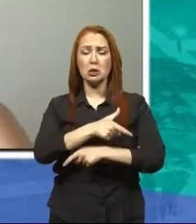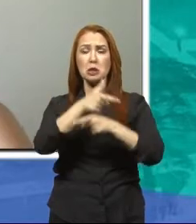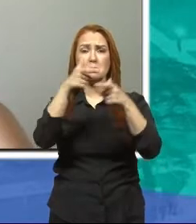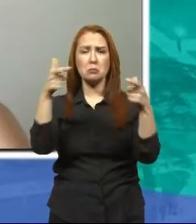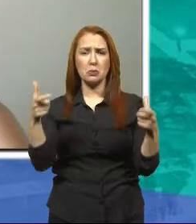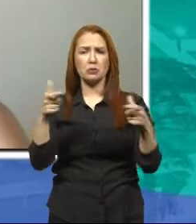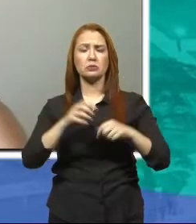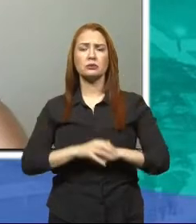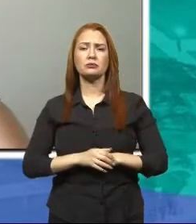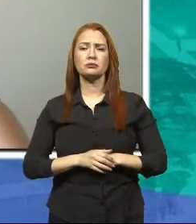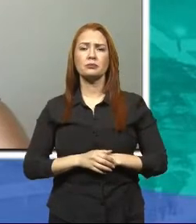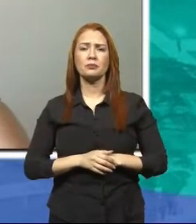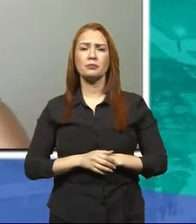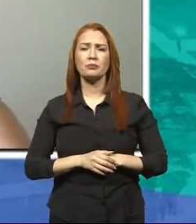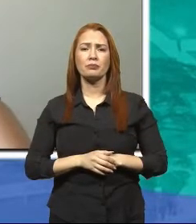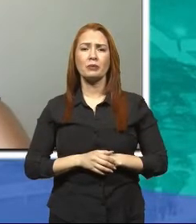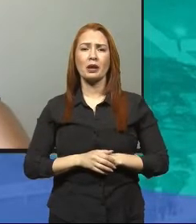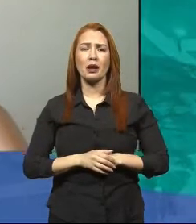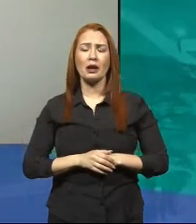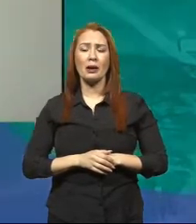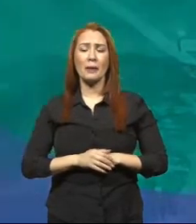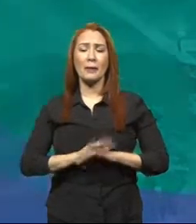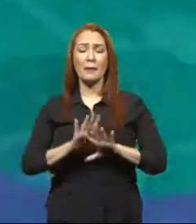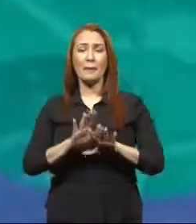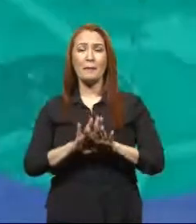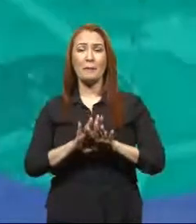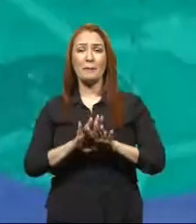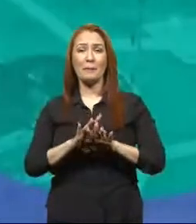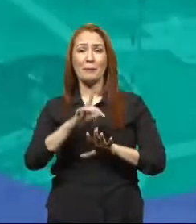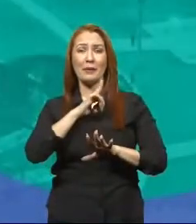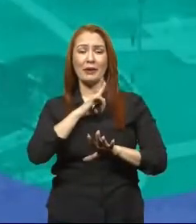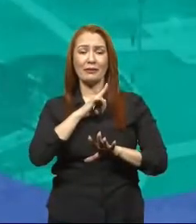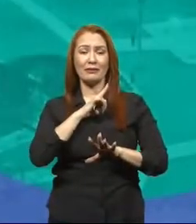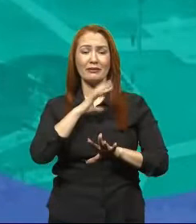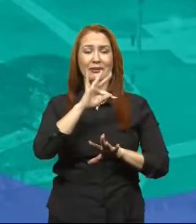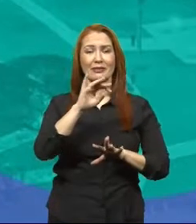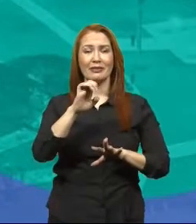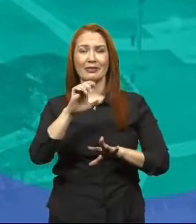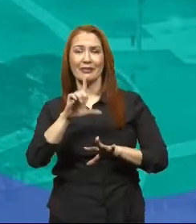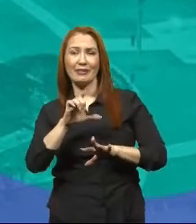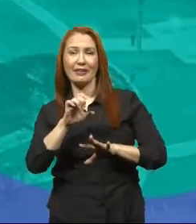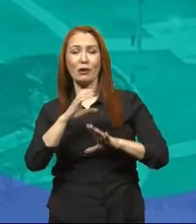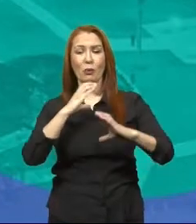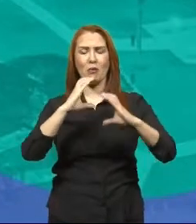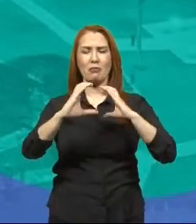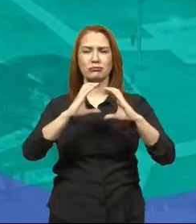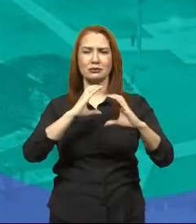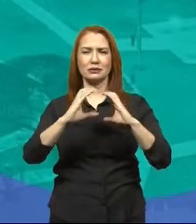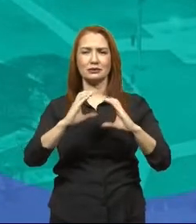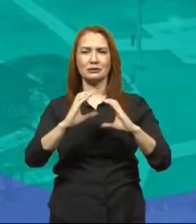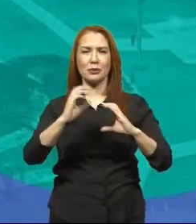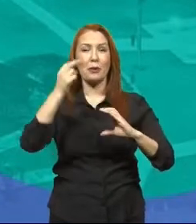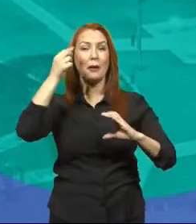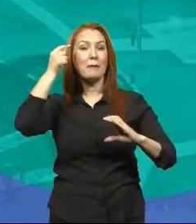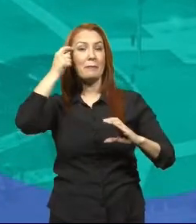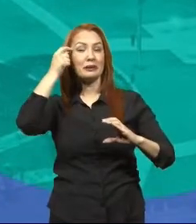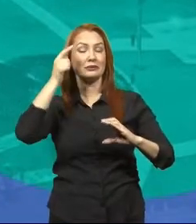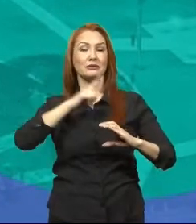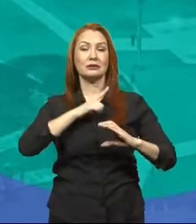mercado de telecomunicações, visando outros mercados. Porque até a tecnologia